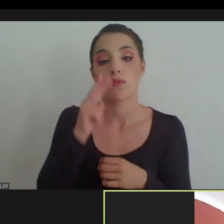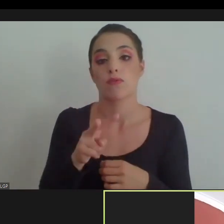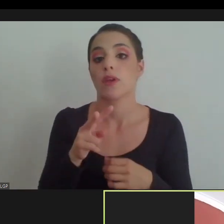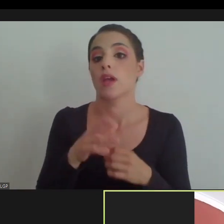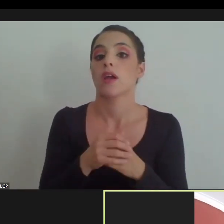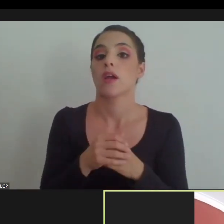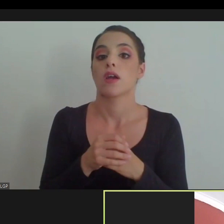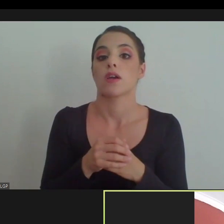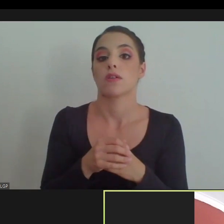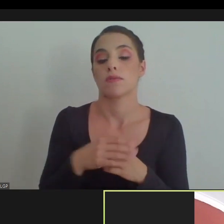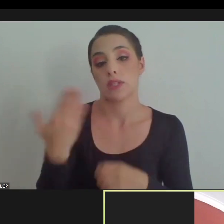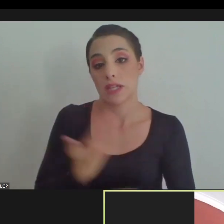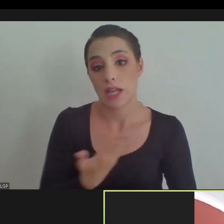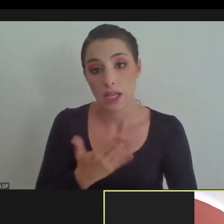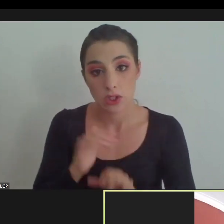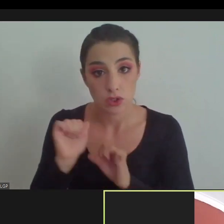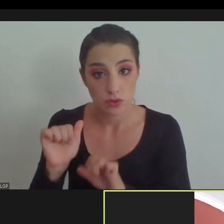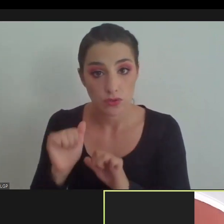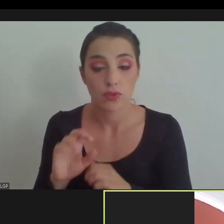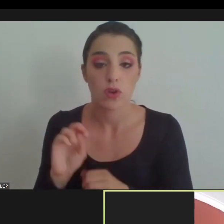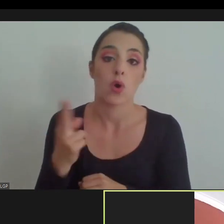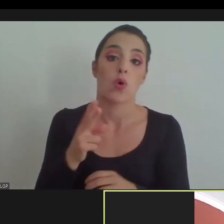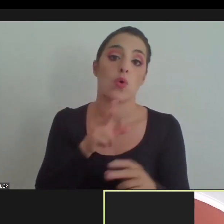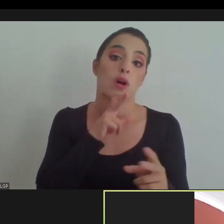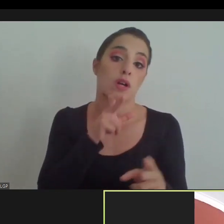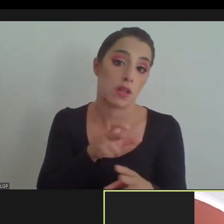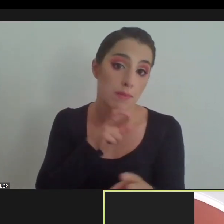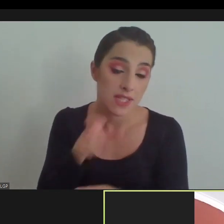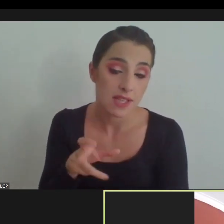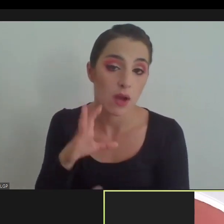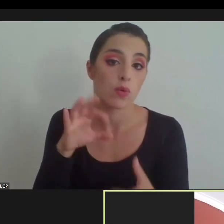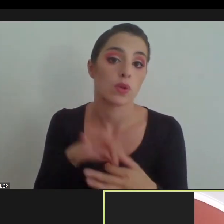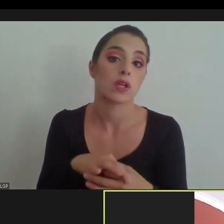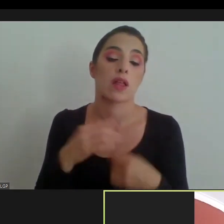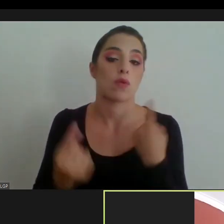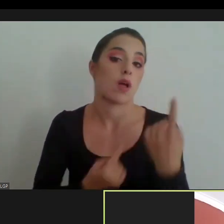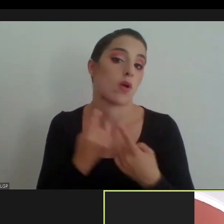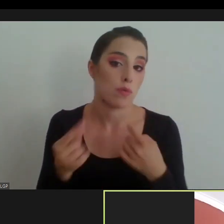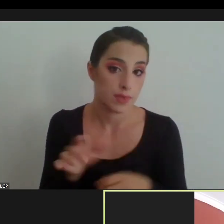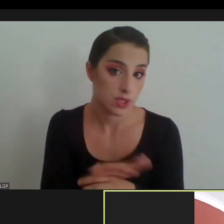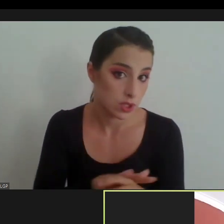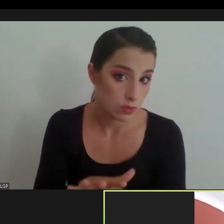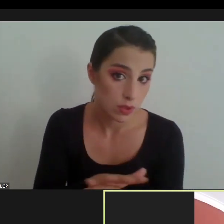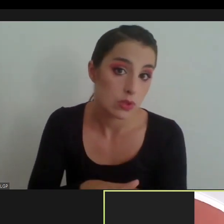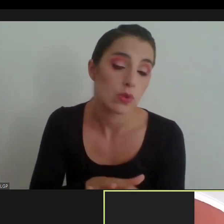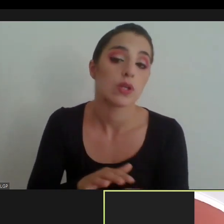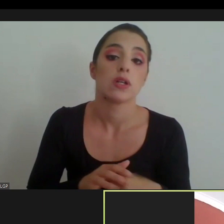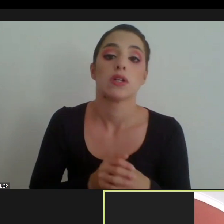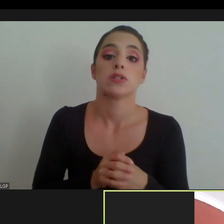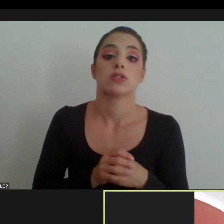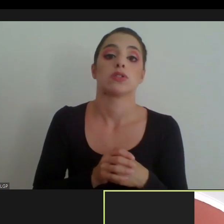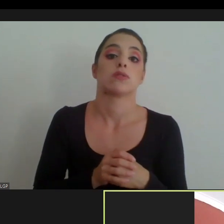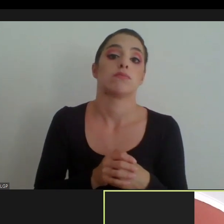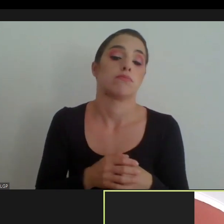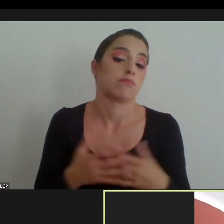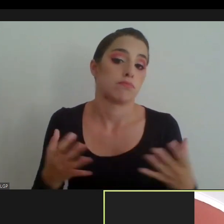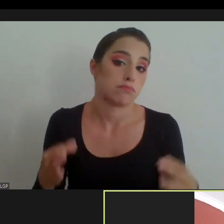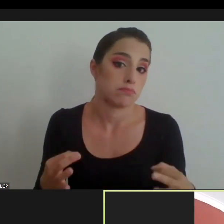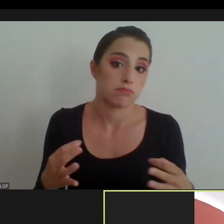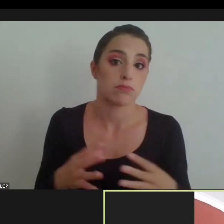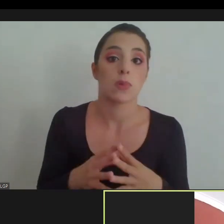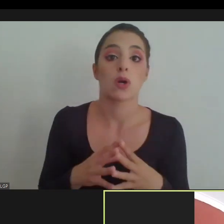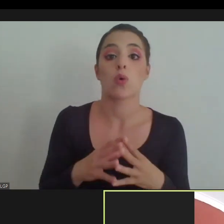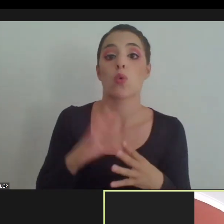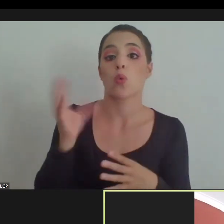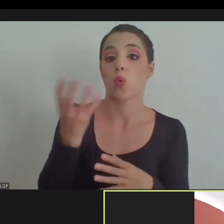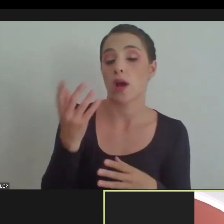seus direitos ou reclamação a nível de algumas situações dos próprios funcionários, quando não